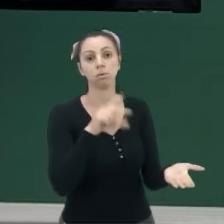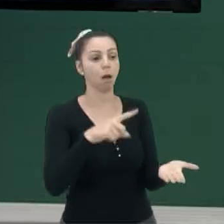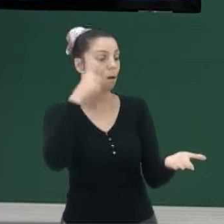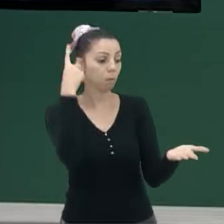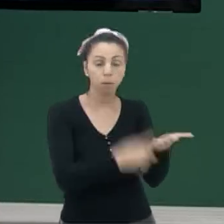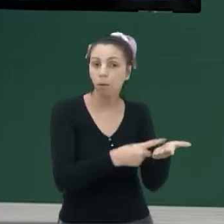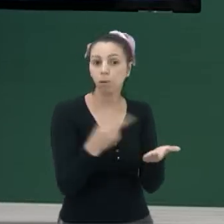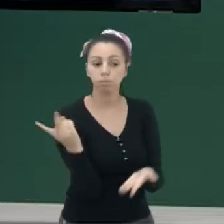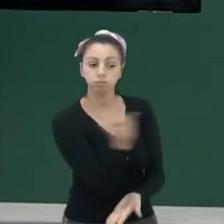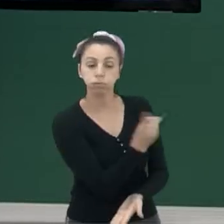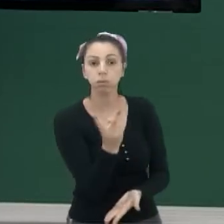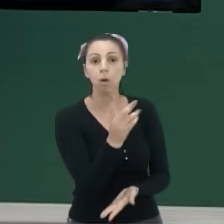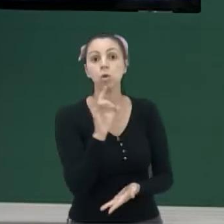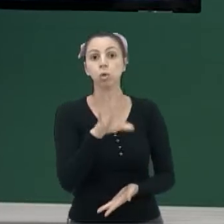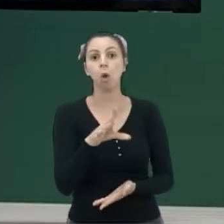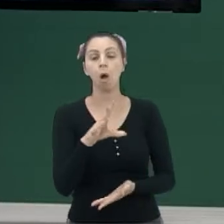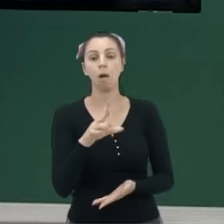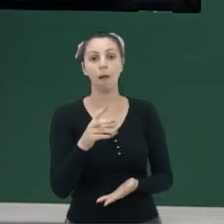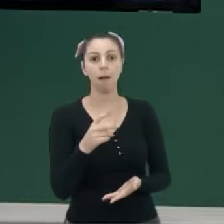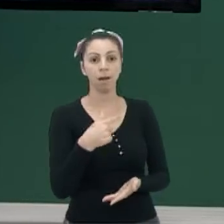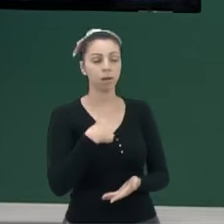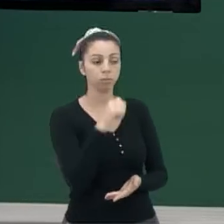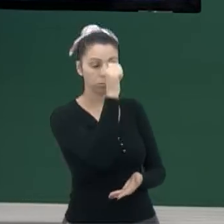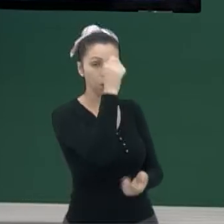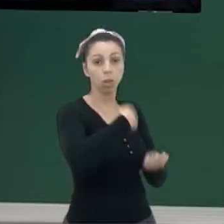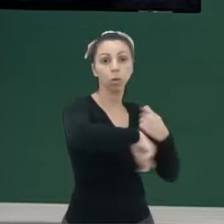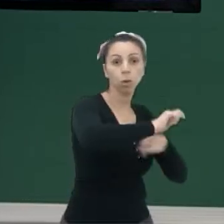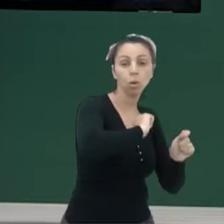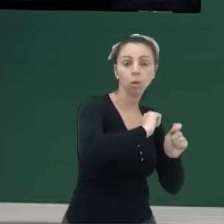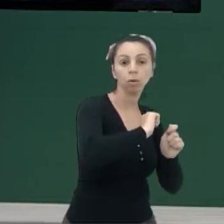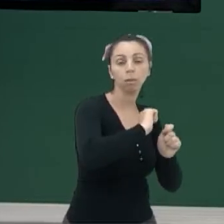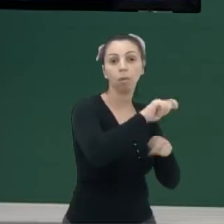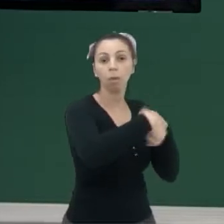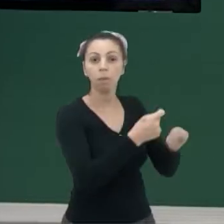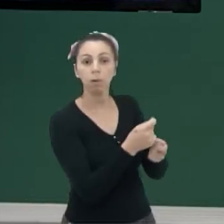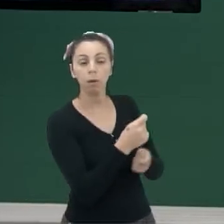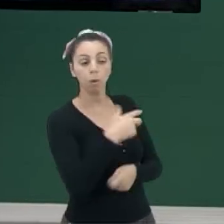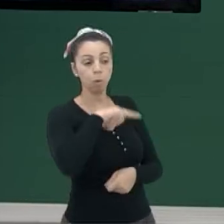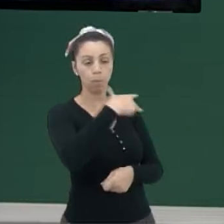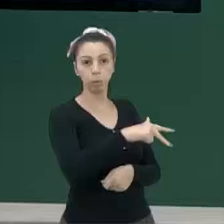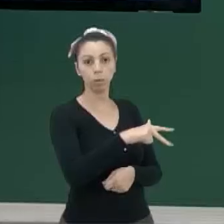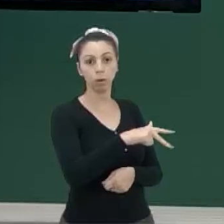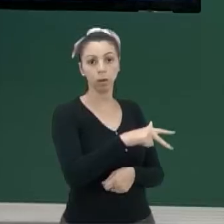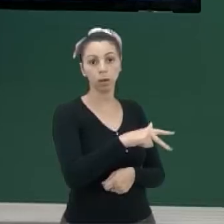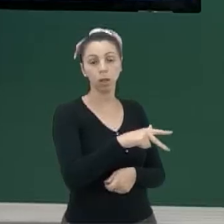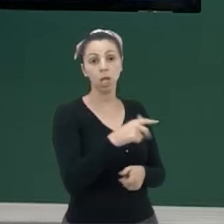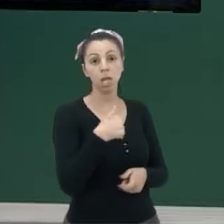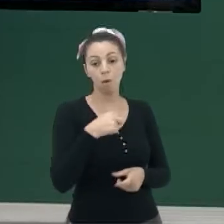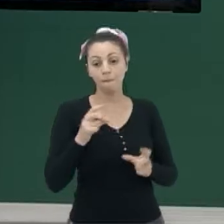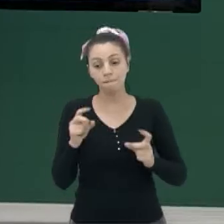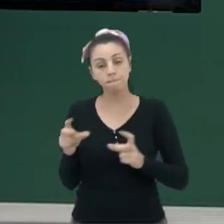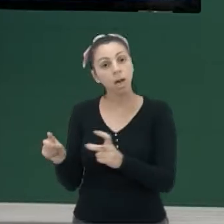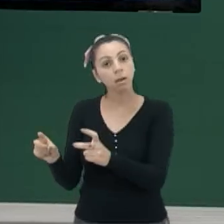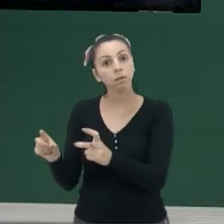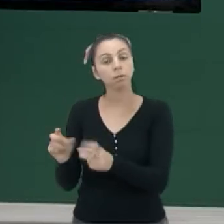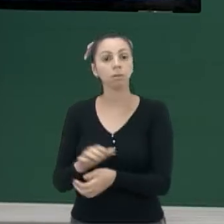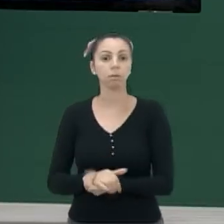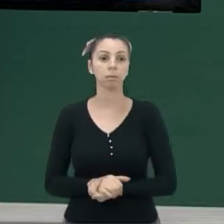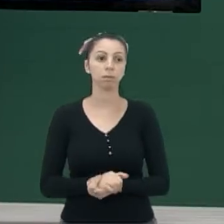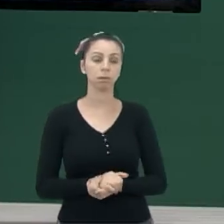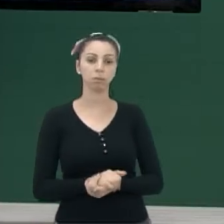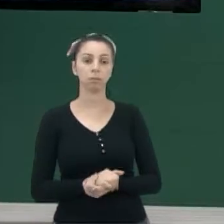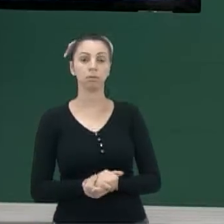só comercializa com a gente e só a gente vende os seus produtos. Então, foi mais ou menos isso que os portugueses propuseram para os